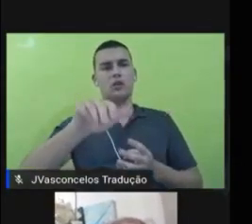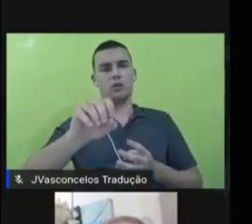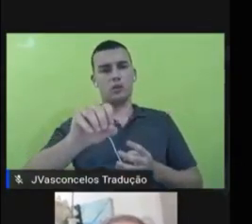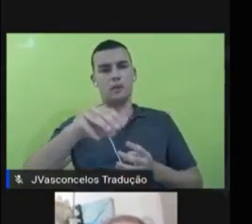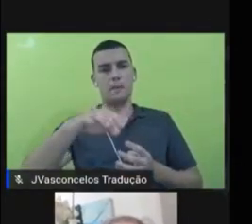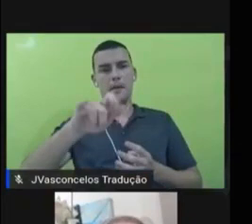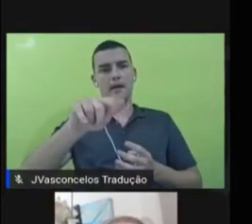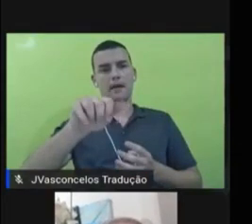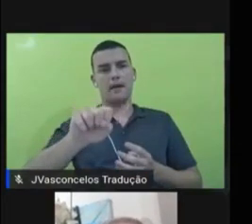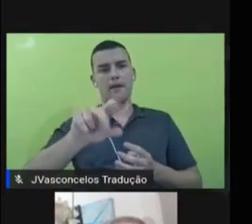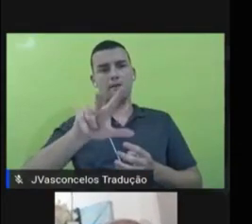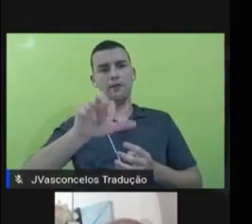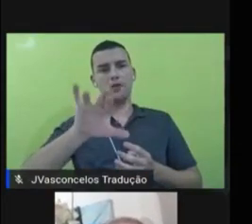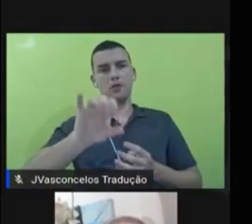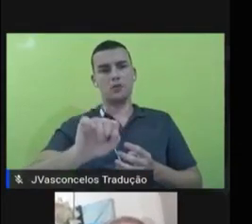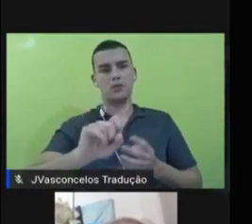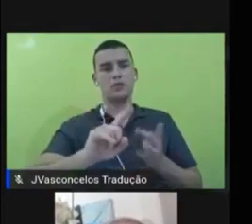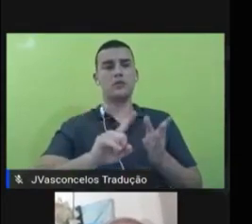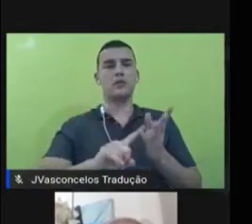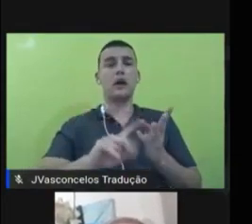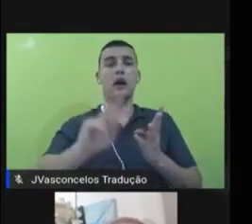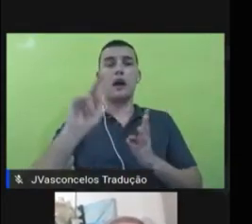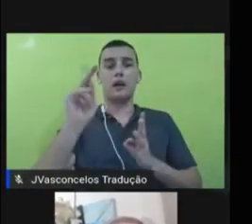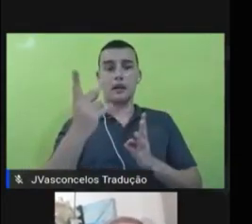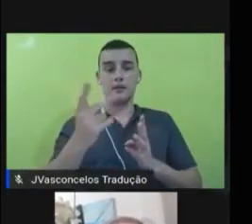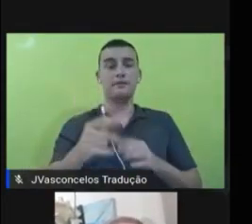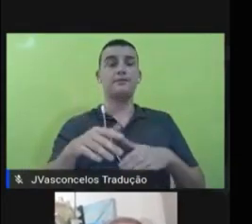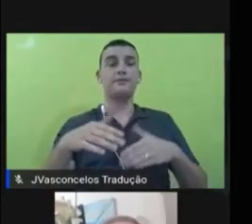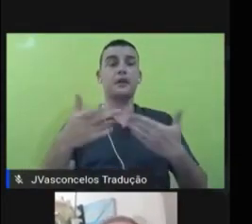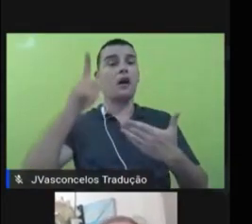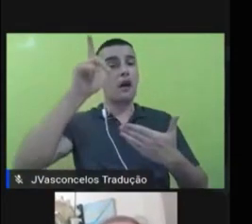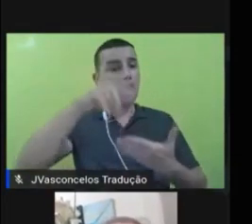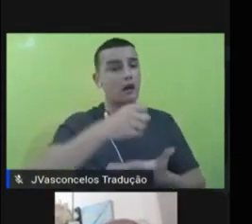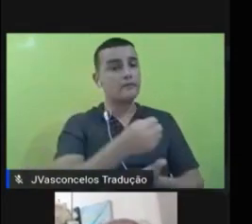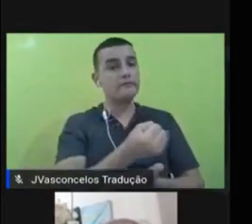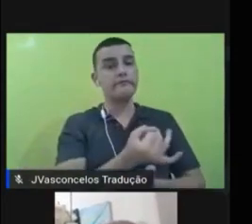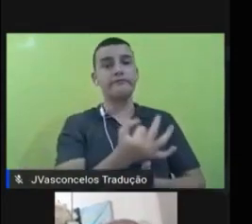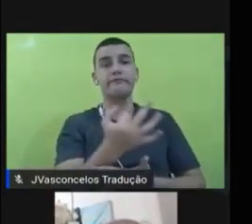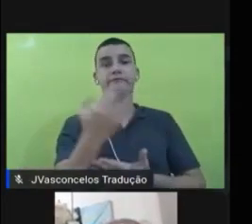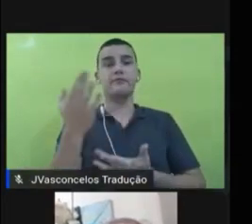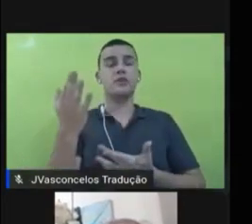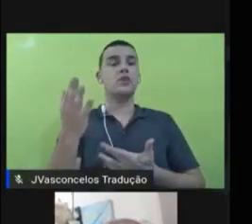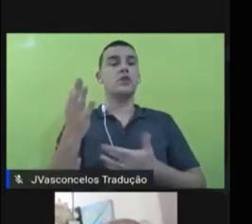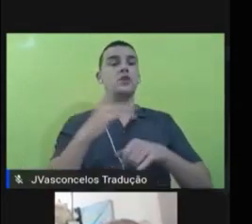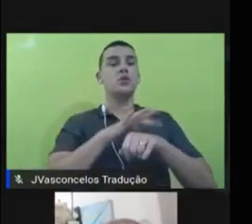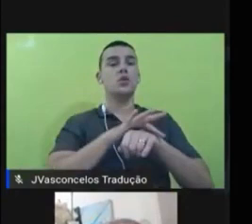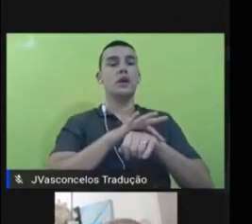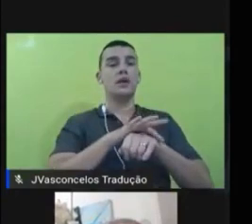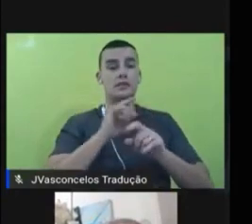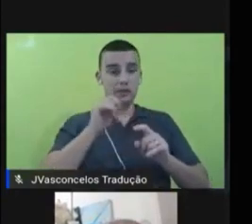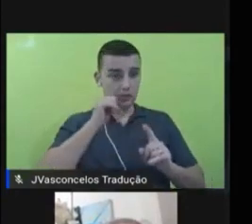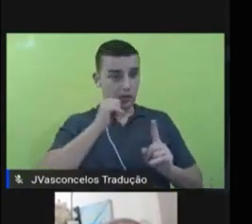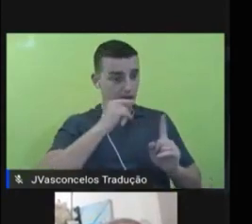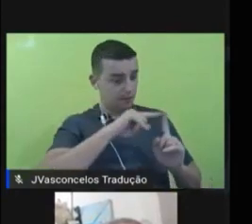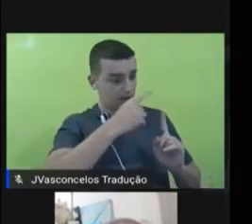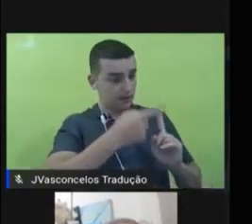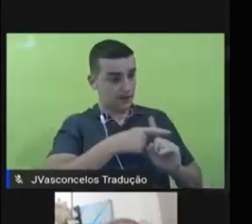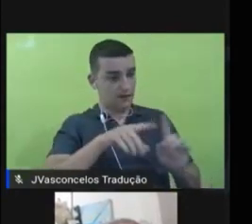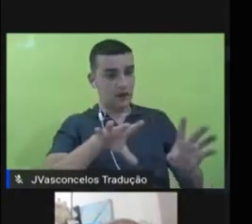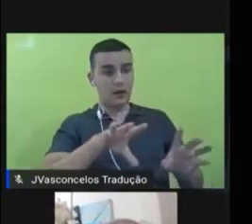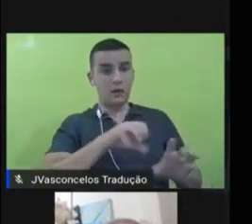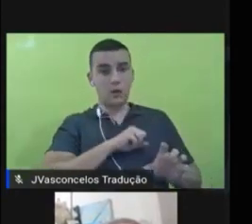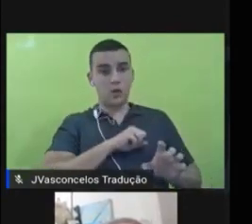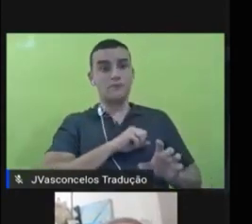são doenças transmissíveis durante a gestação e que as crianças podem